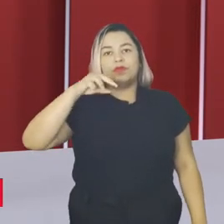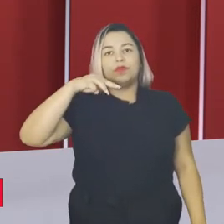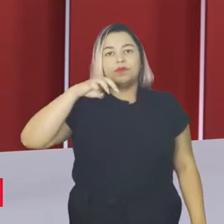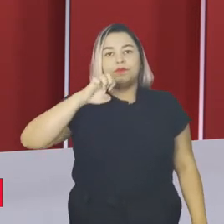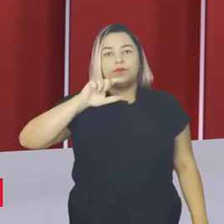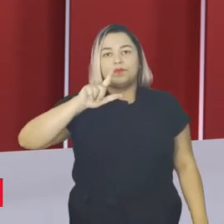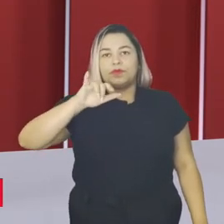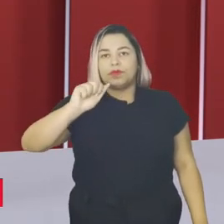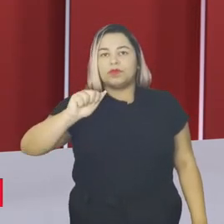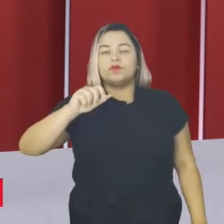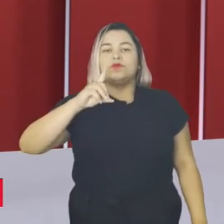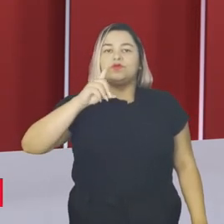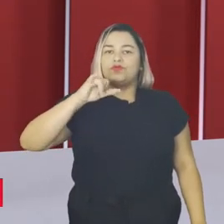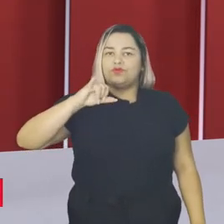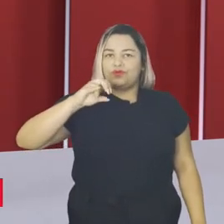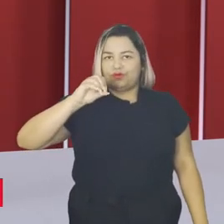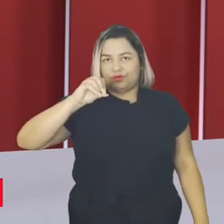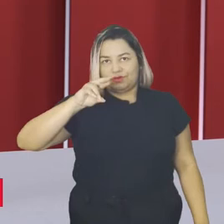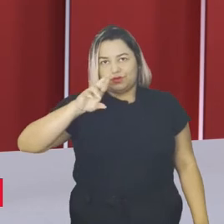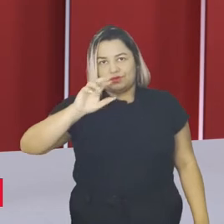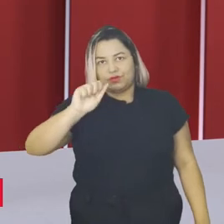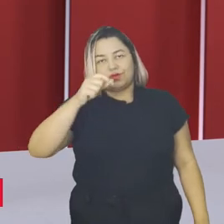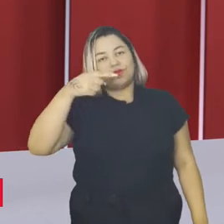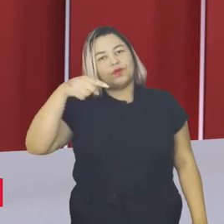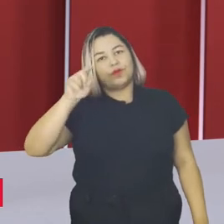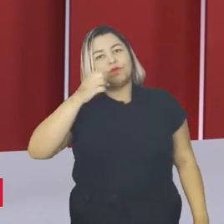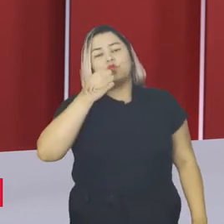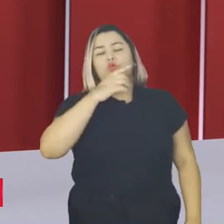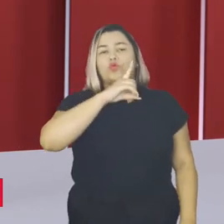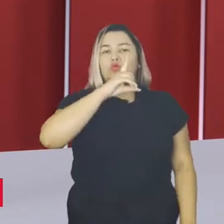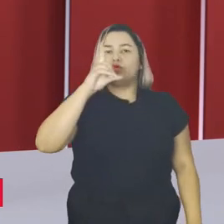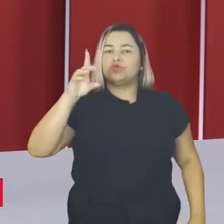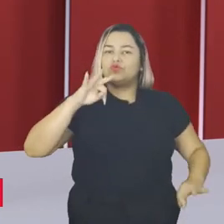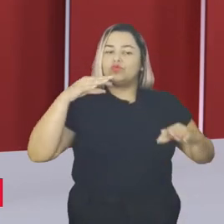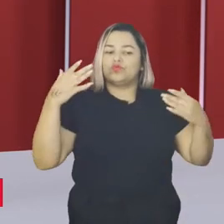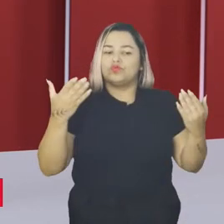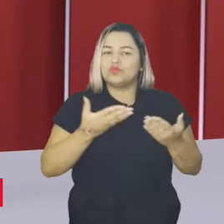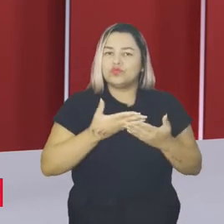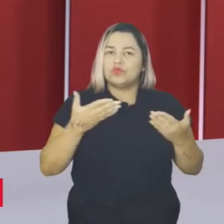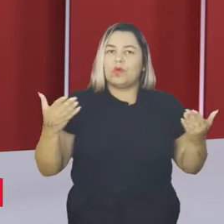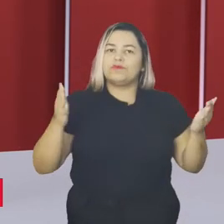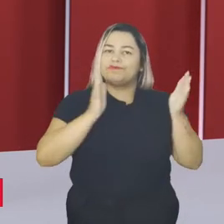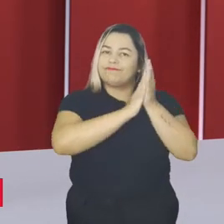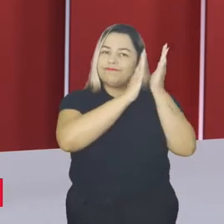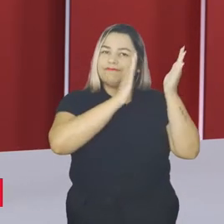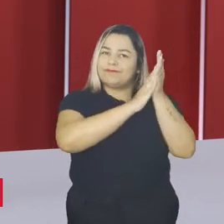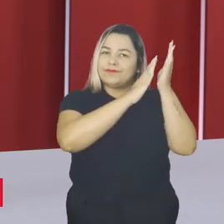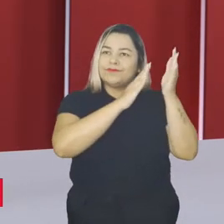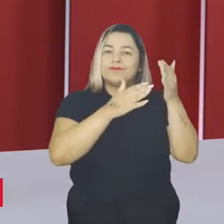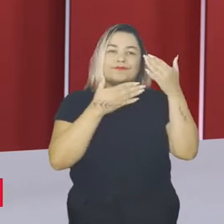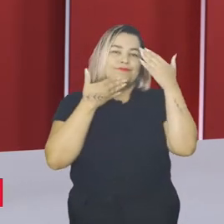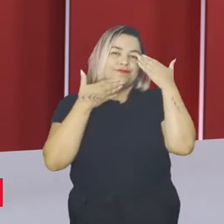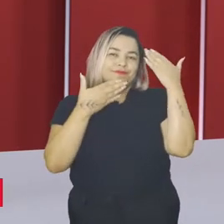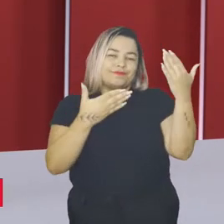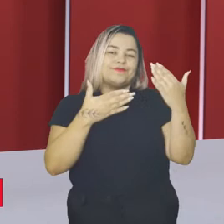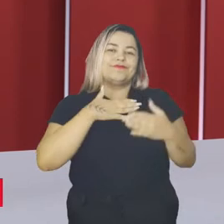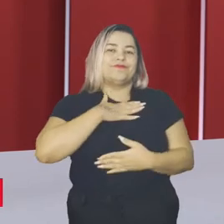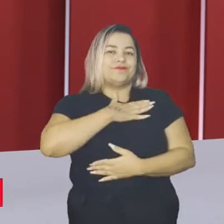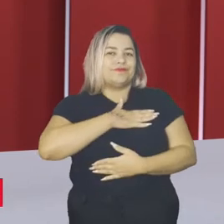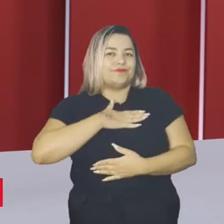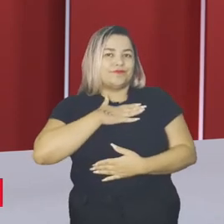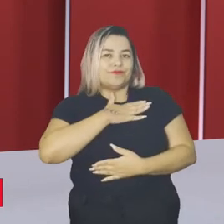com a gente, Dinorá Araújo. Bom dia, Amanda, todos e todas e todes. Parabéns e obrigada pelo privilégio